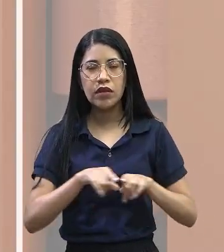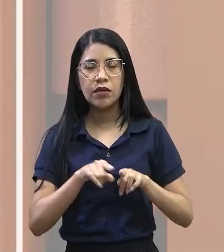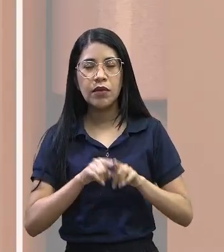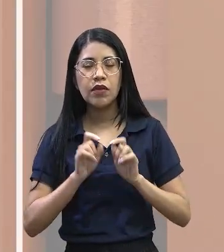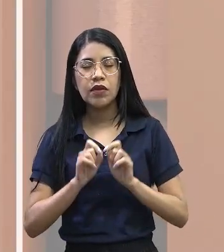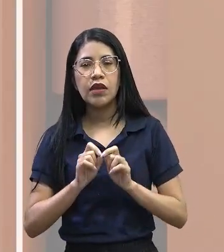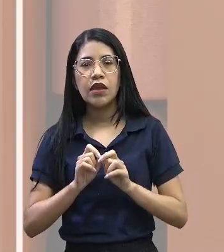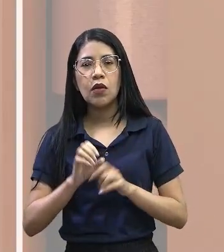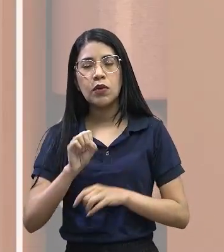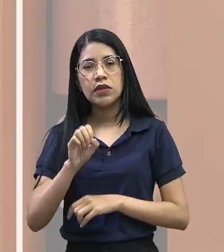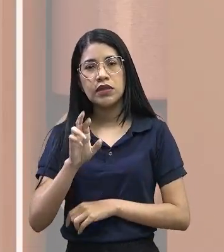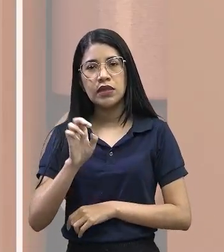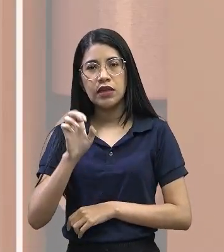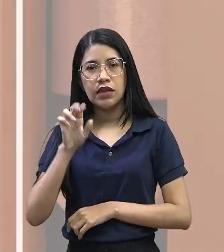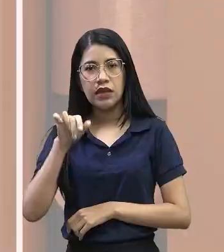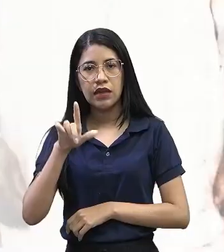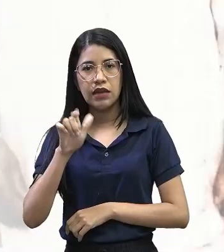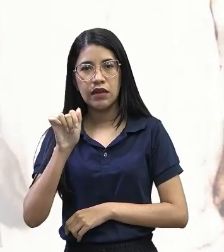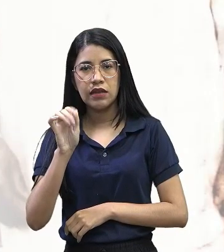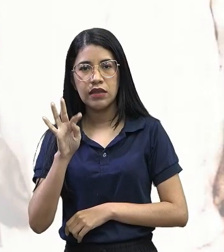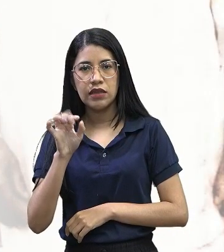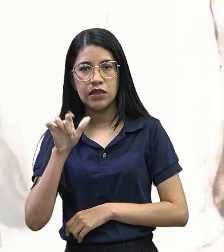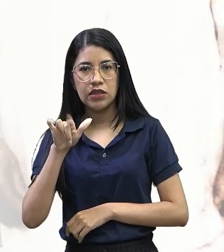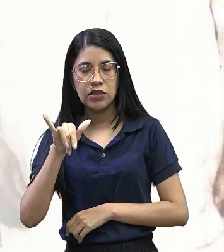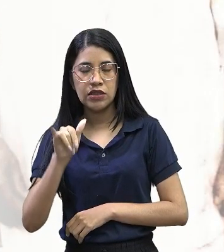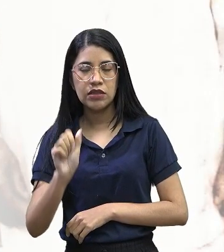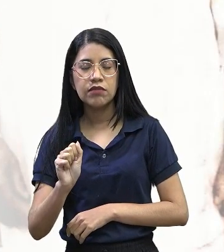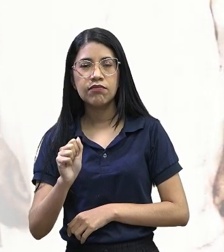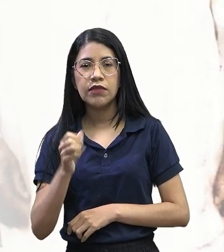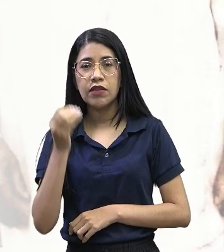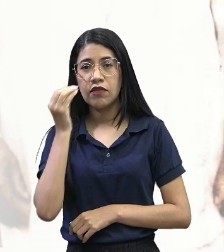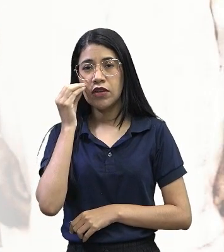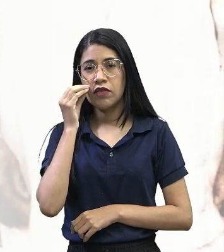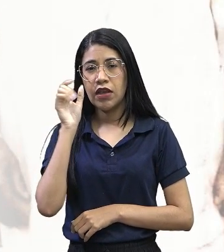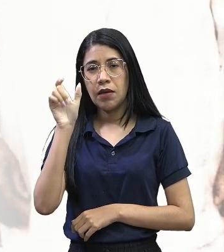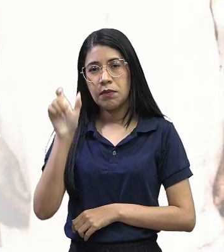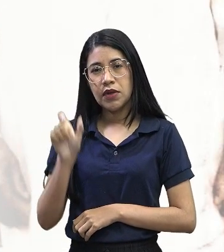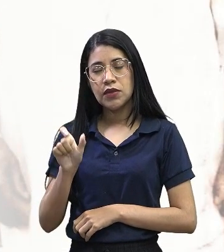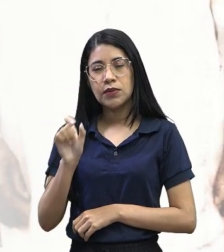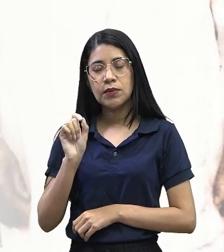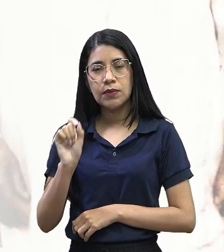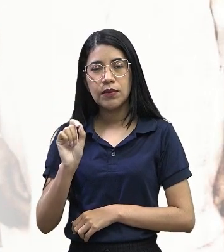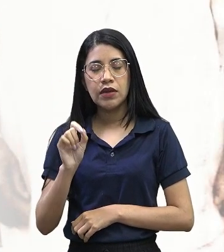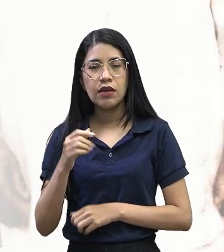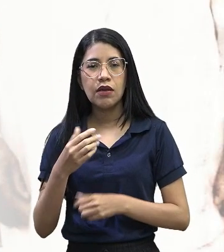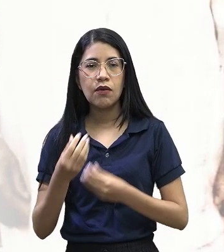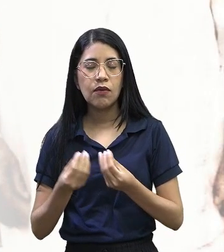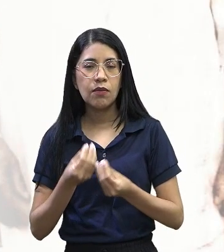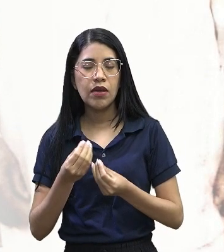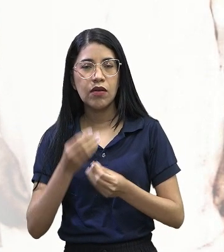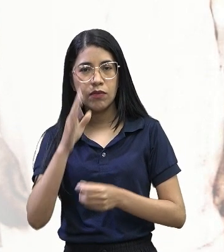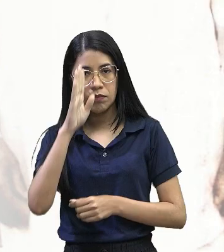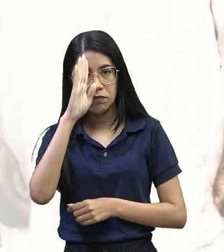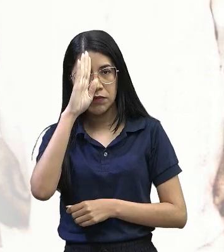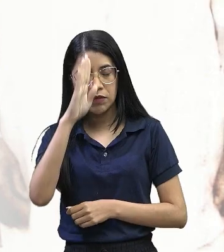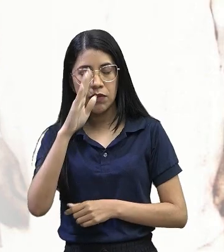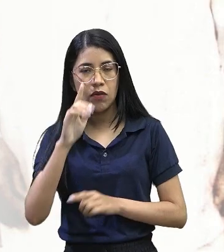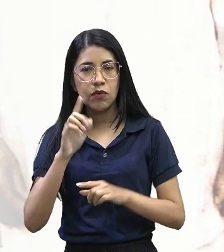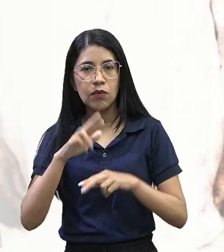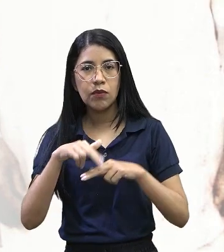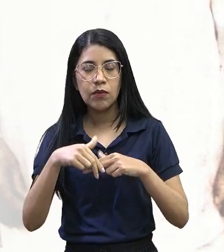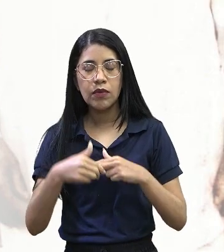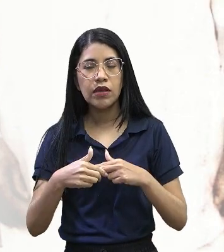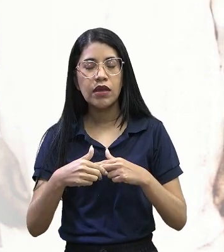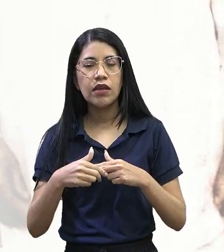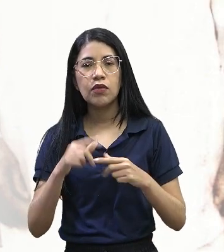basicamente o seringalista. Vamos a ele então, vamos verificar quem era esse indivíduo e qual a sua principal